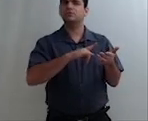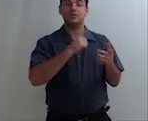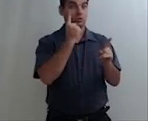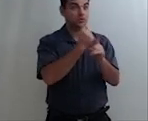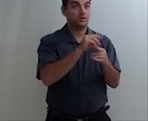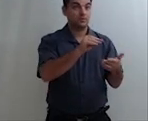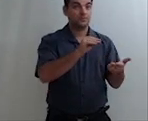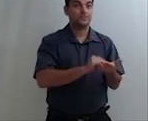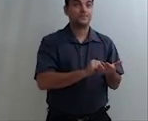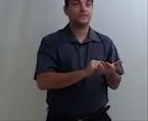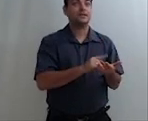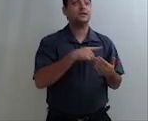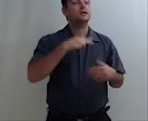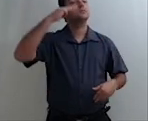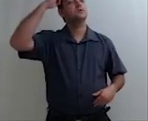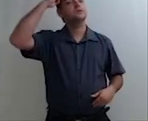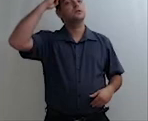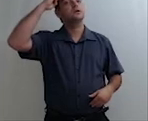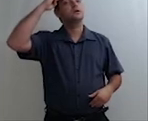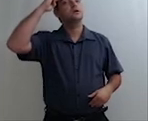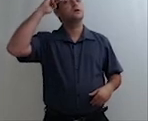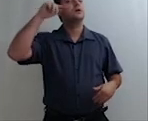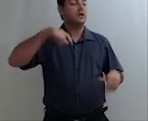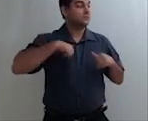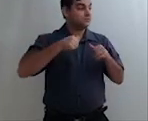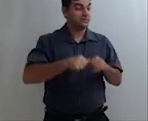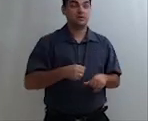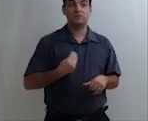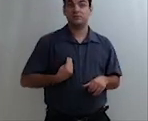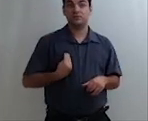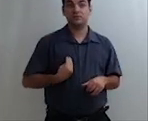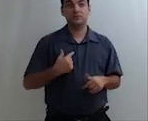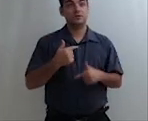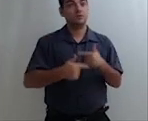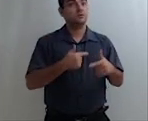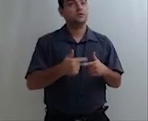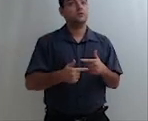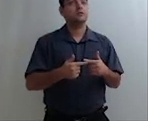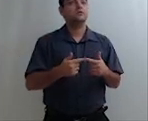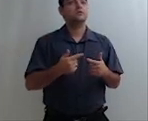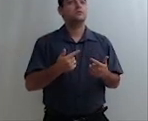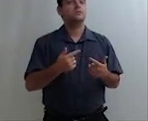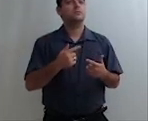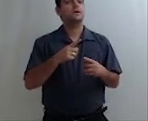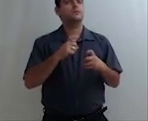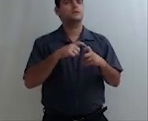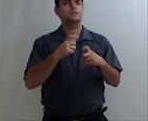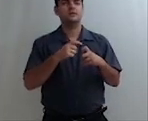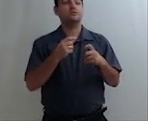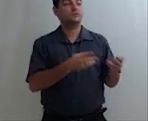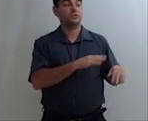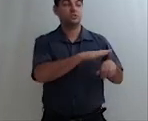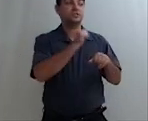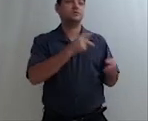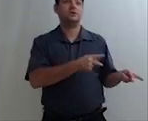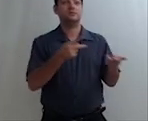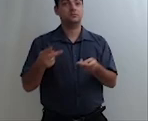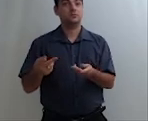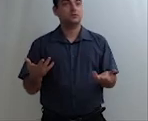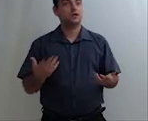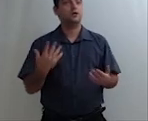que era militar enquanto morava nesta capital como aspirante R2 mic convocado tópico